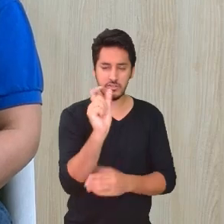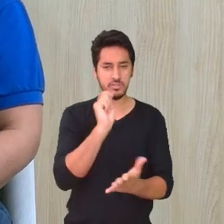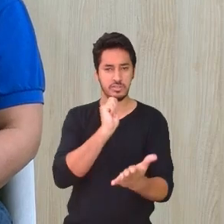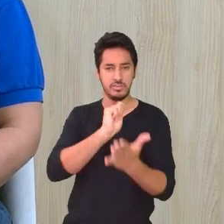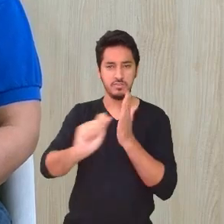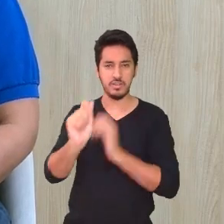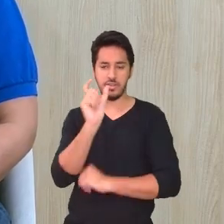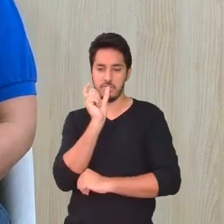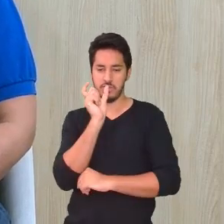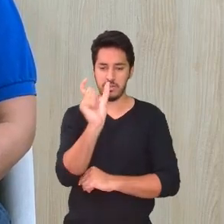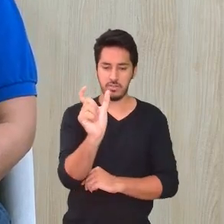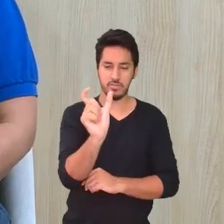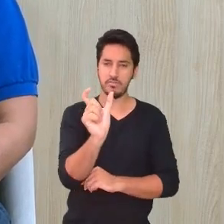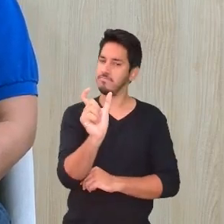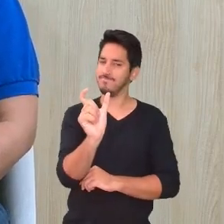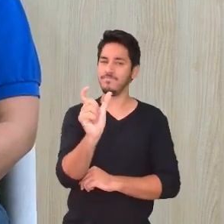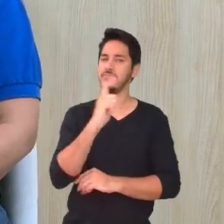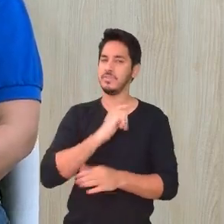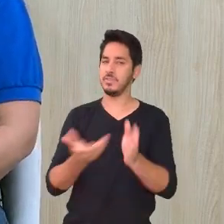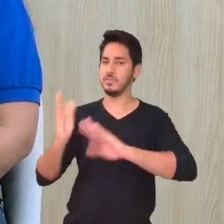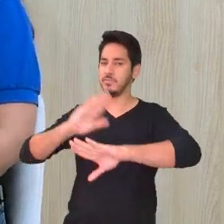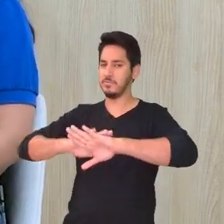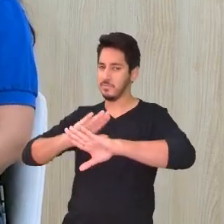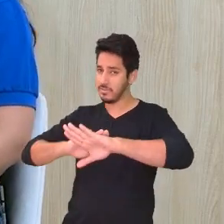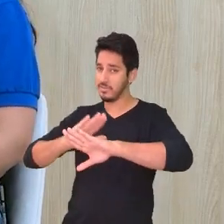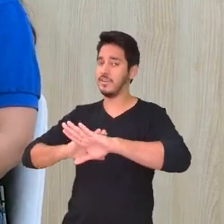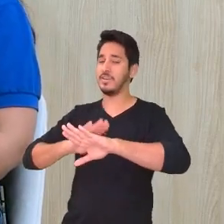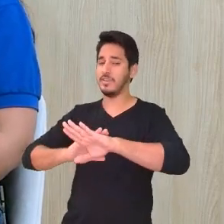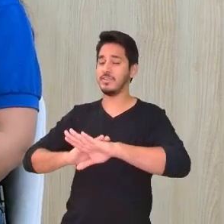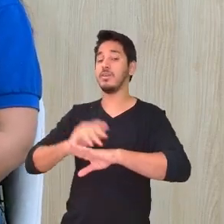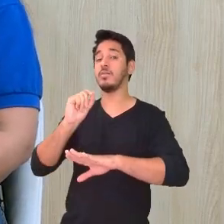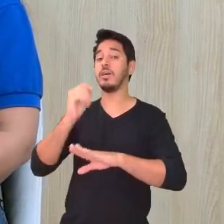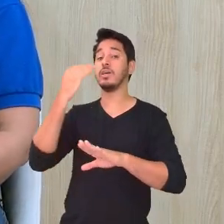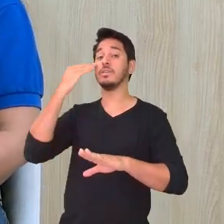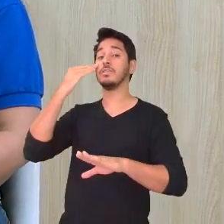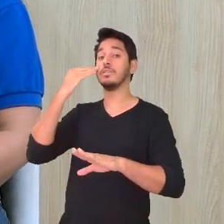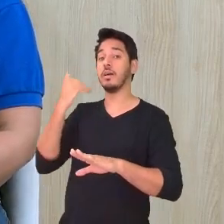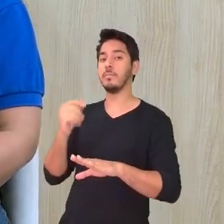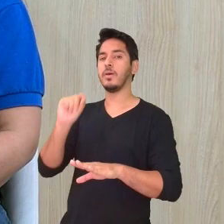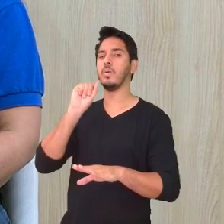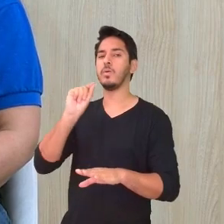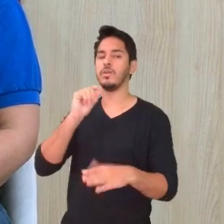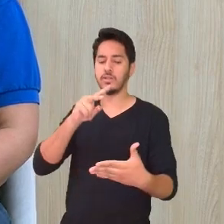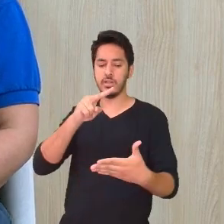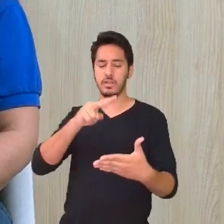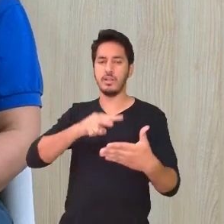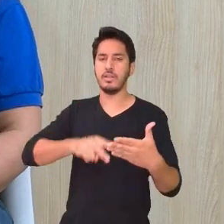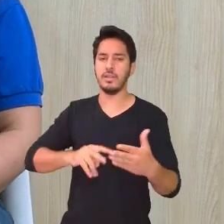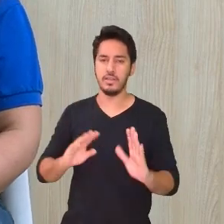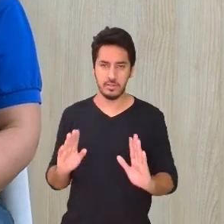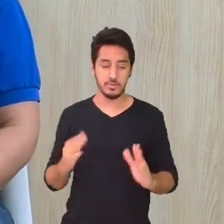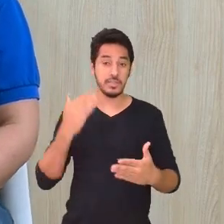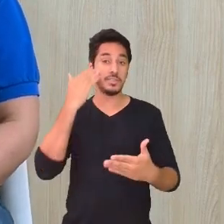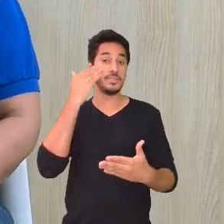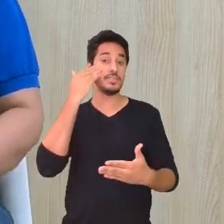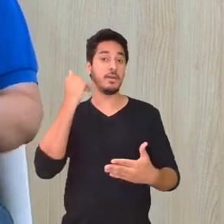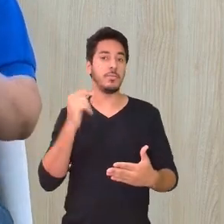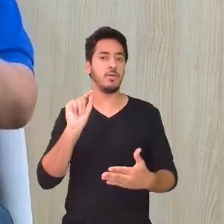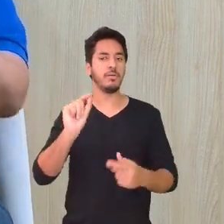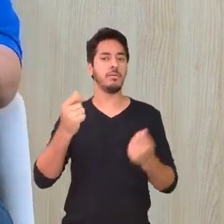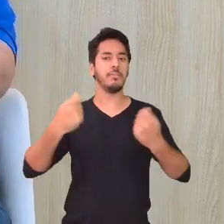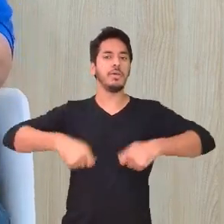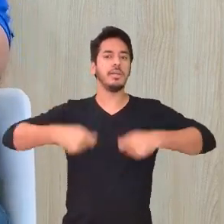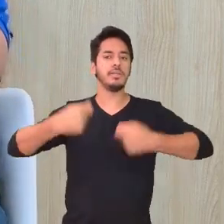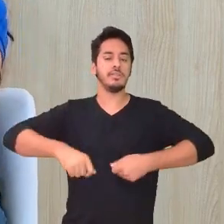escrever a palavra, tem algo que está por trás daquilo dali, que é saber o que está lendo e saber o que precisa